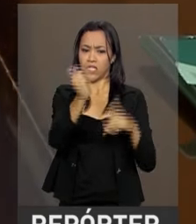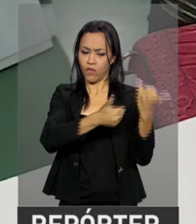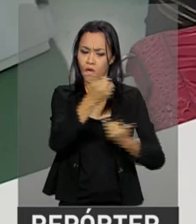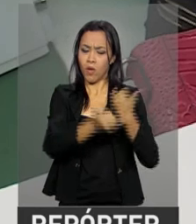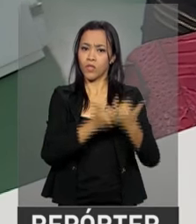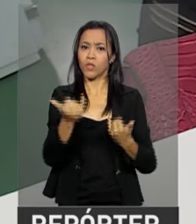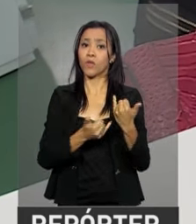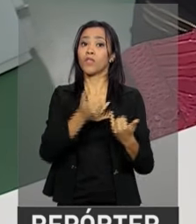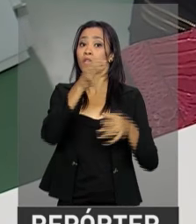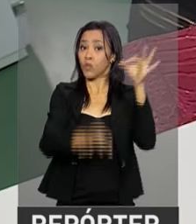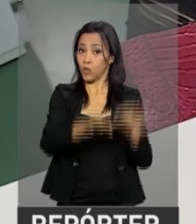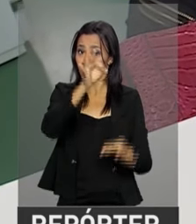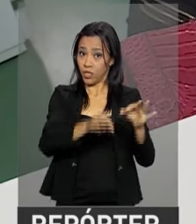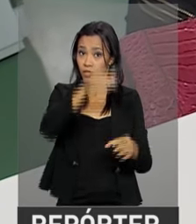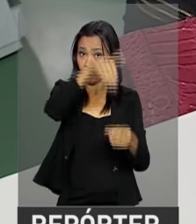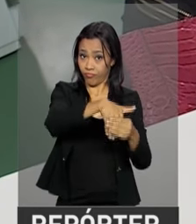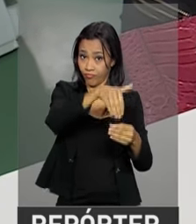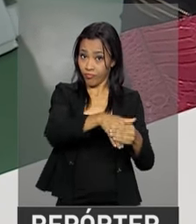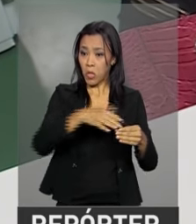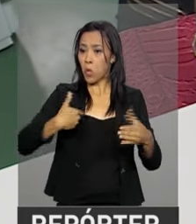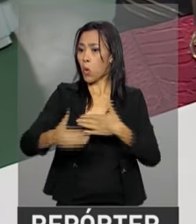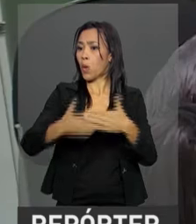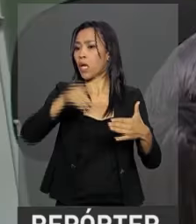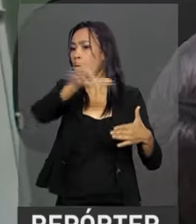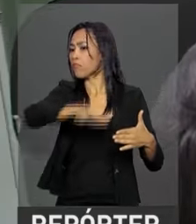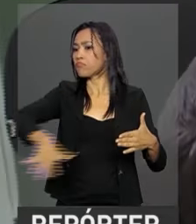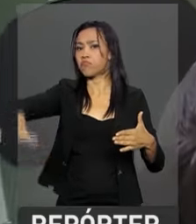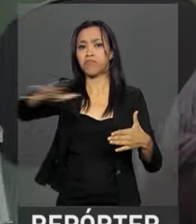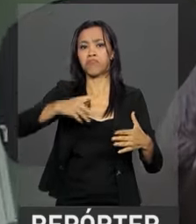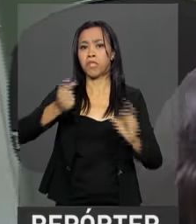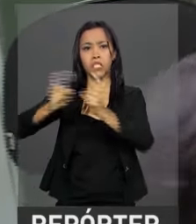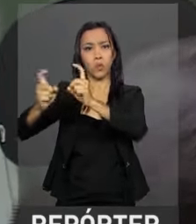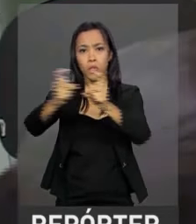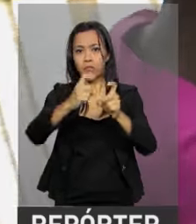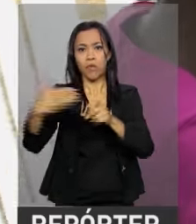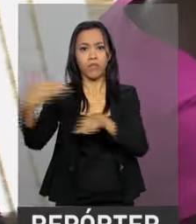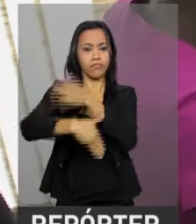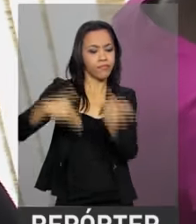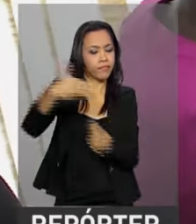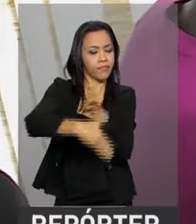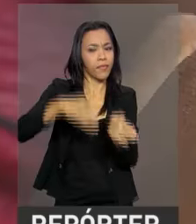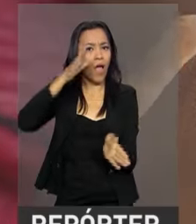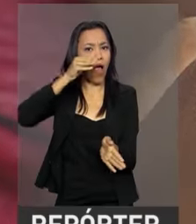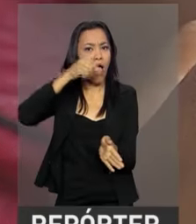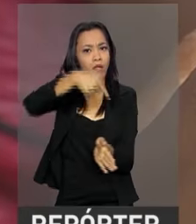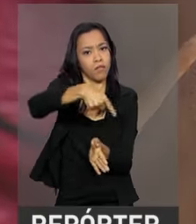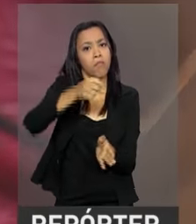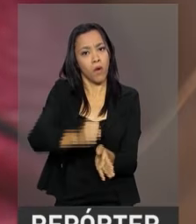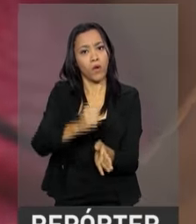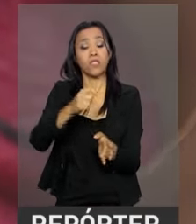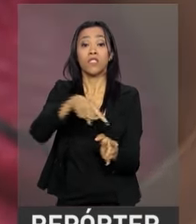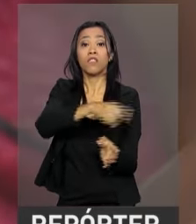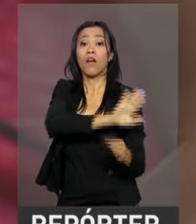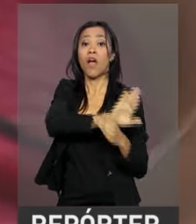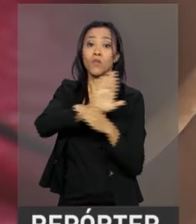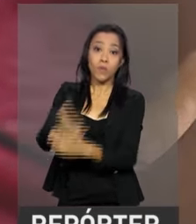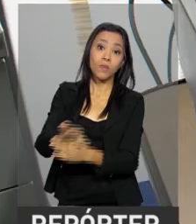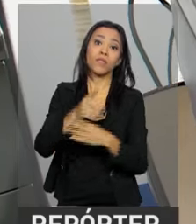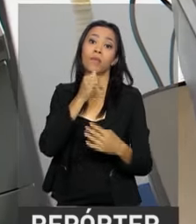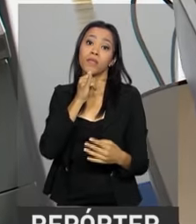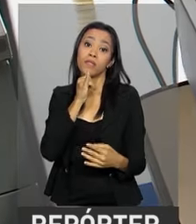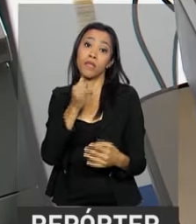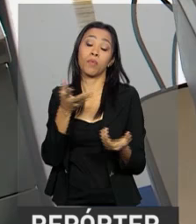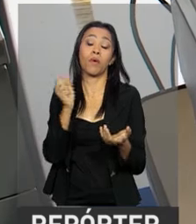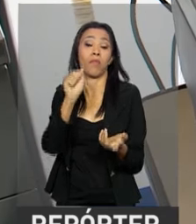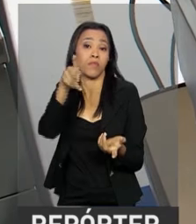eleitoral possam ser acessados pelos órgãos do poder executivo e vice-versa. A medida vai facilitar a gestão de benefícios, como os da